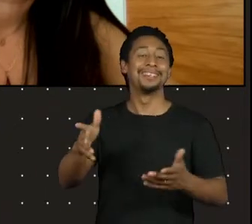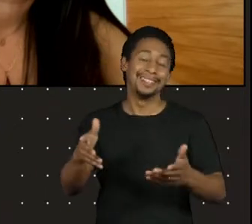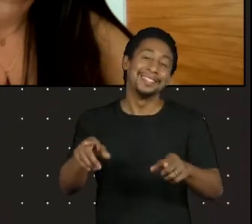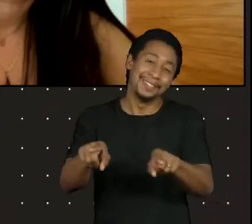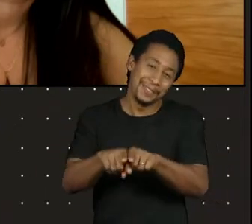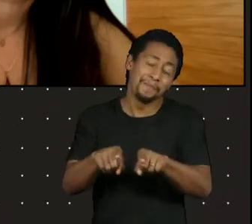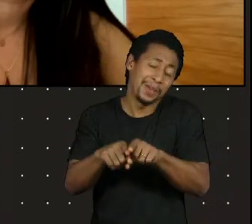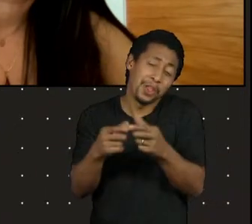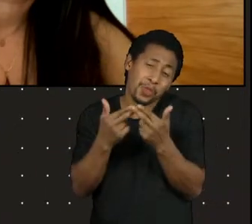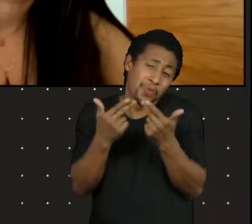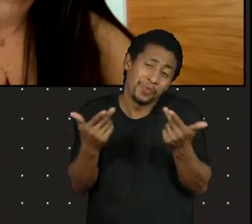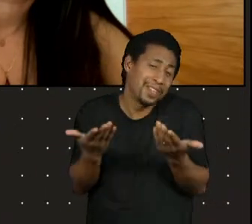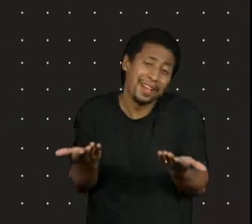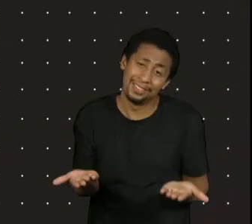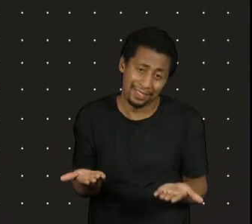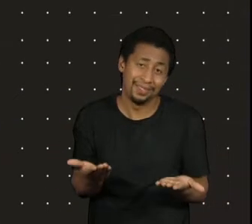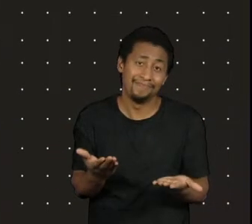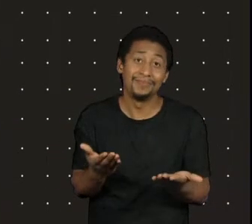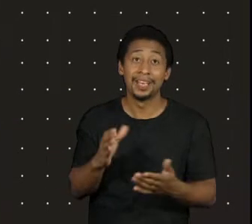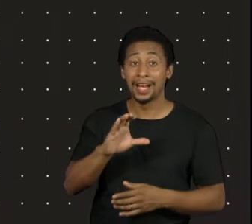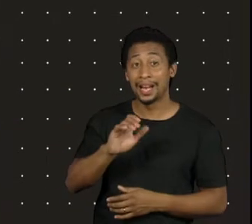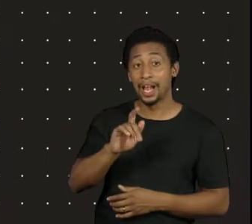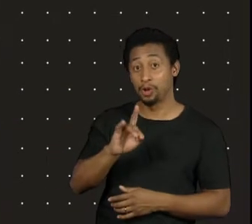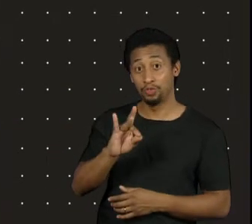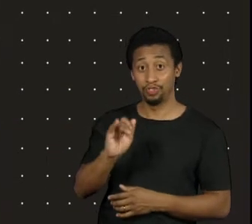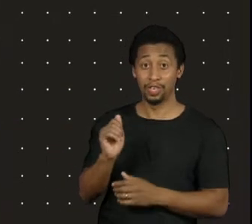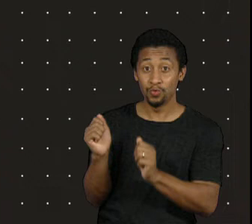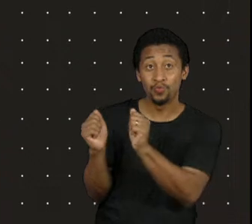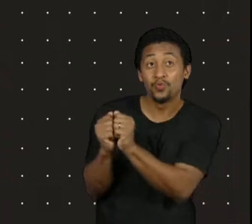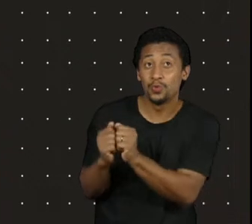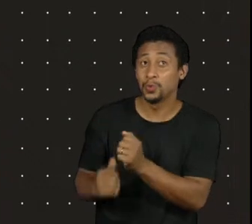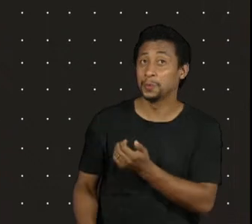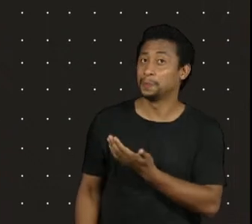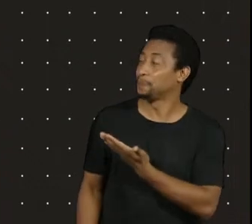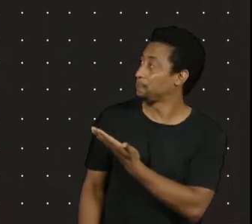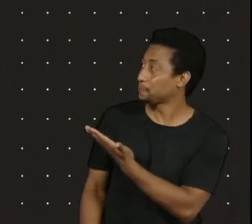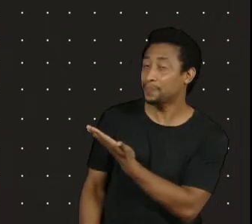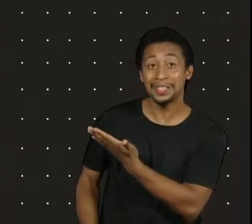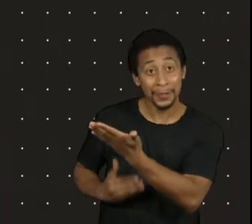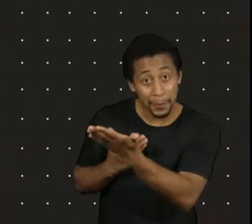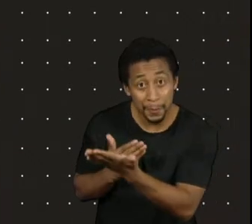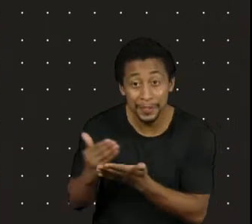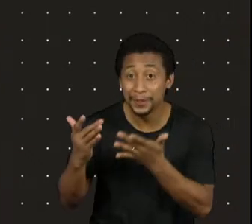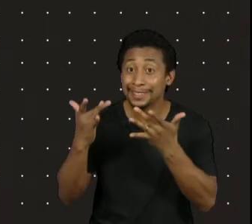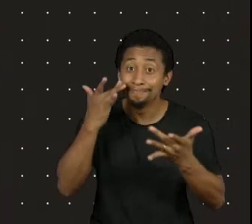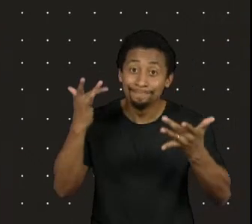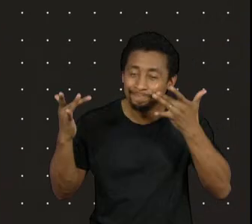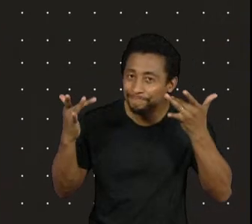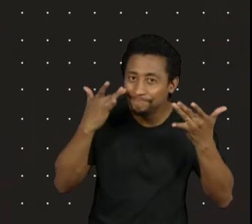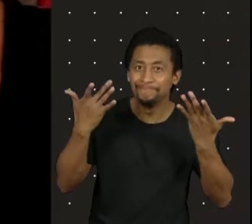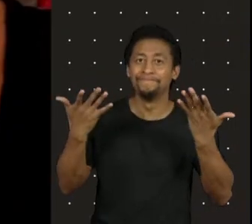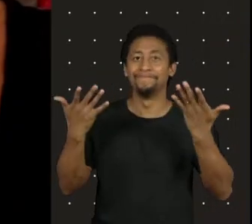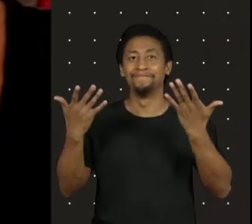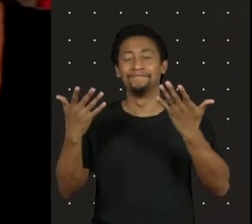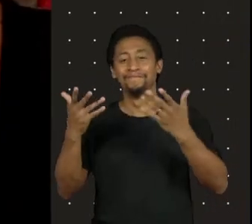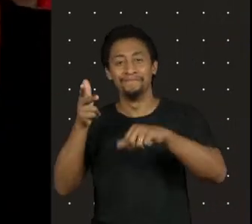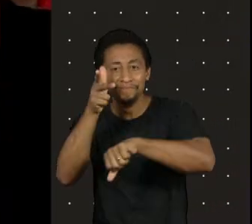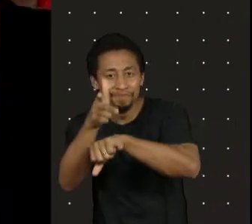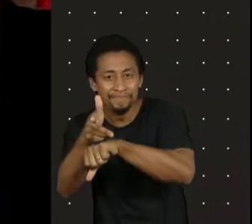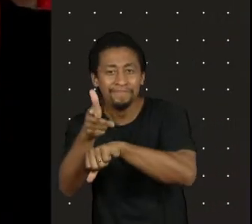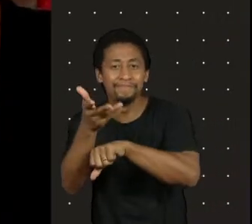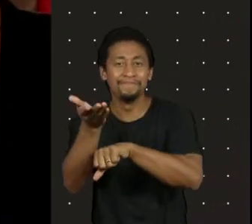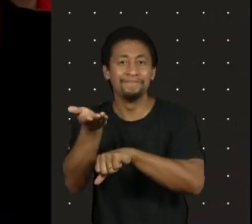da novidade da Cláudia Raia. E assim, a gente começou nesses trabalhos